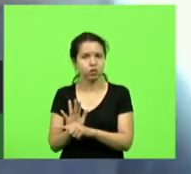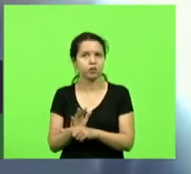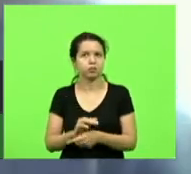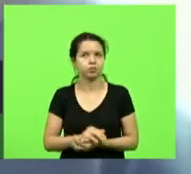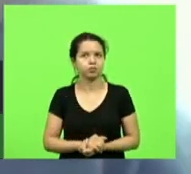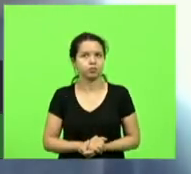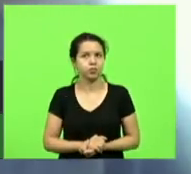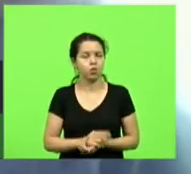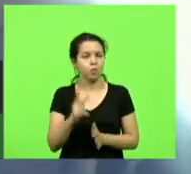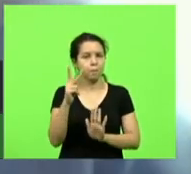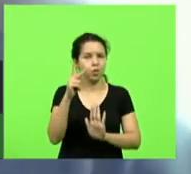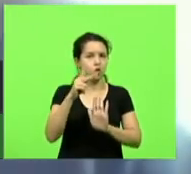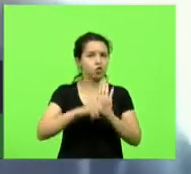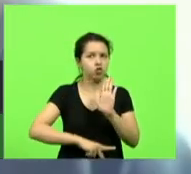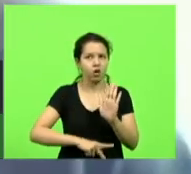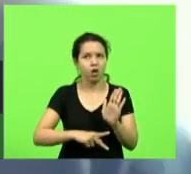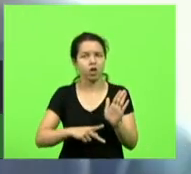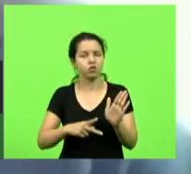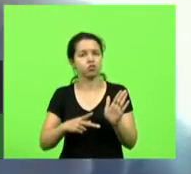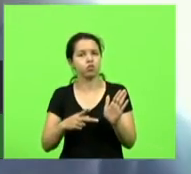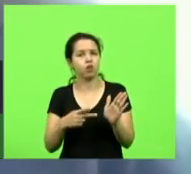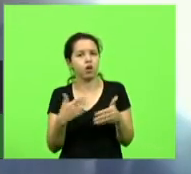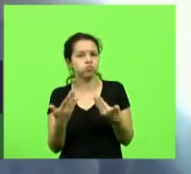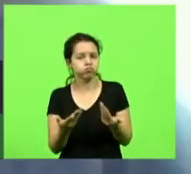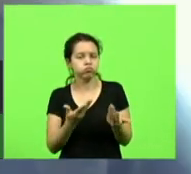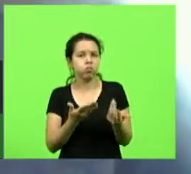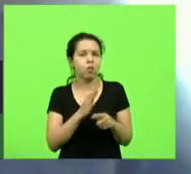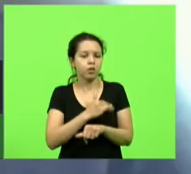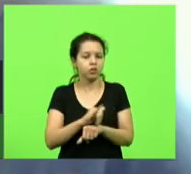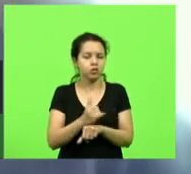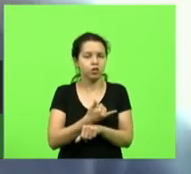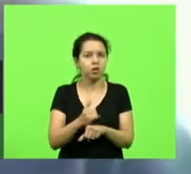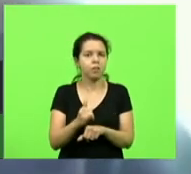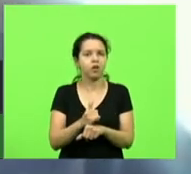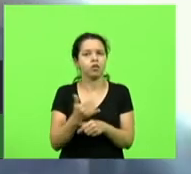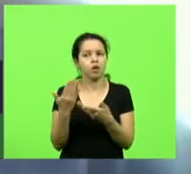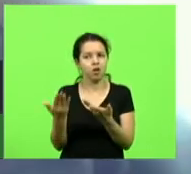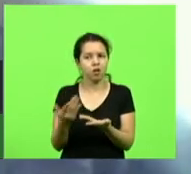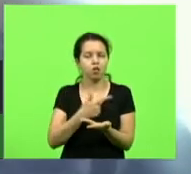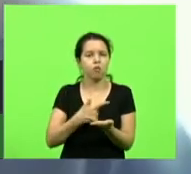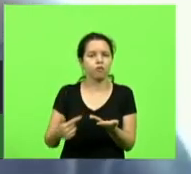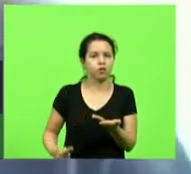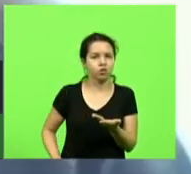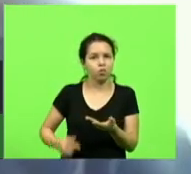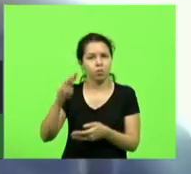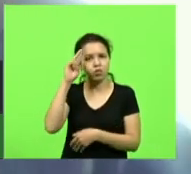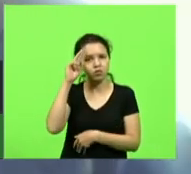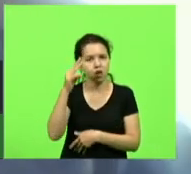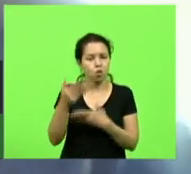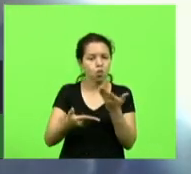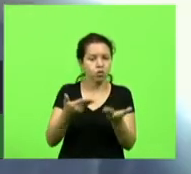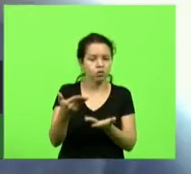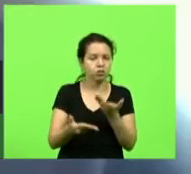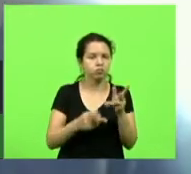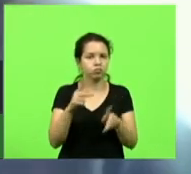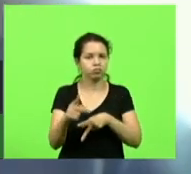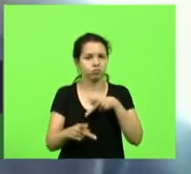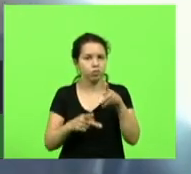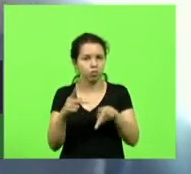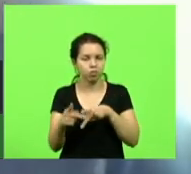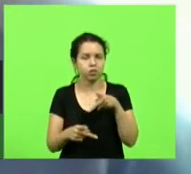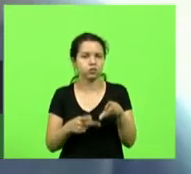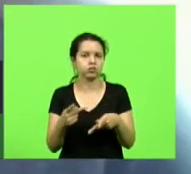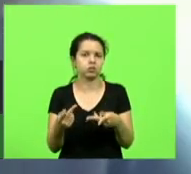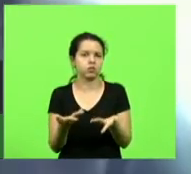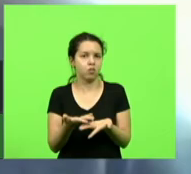um projeto, uma coisa que eu tenha saída para o governador Moisés, para cuidar do nosso povo, da nossa gente. Não só